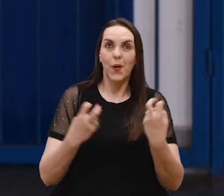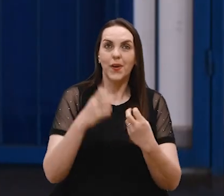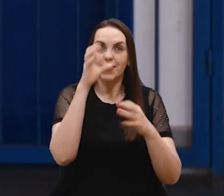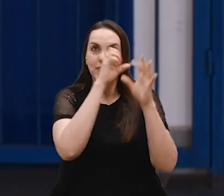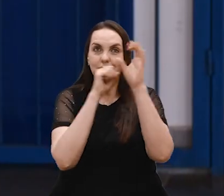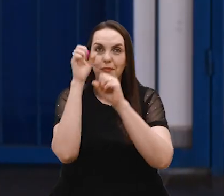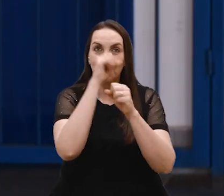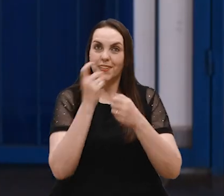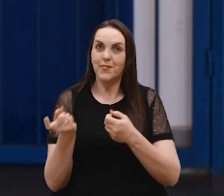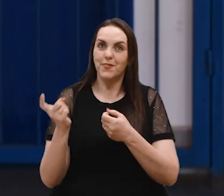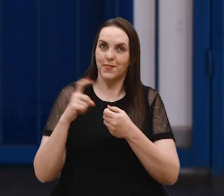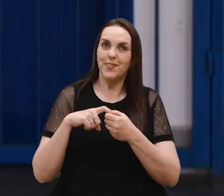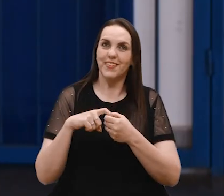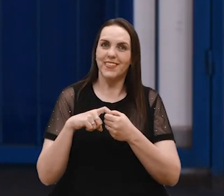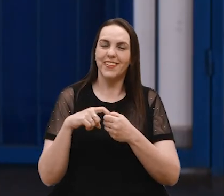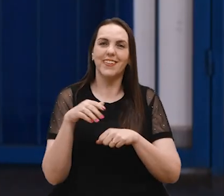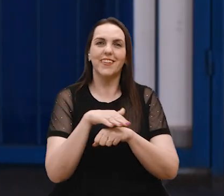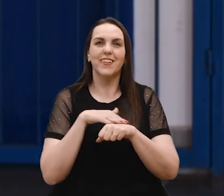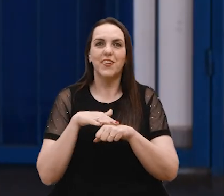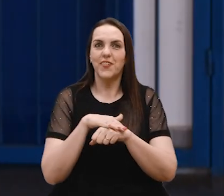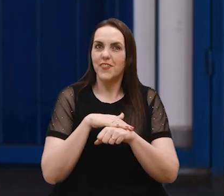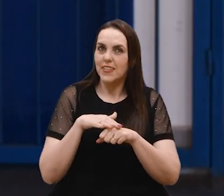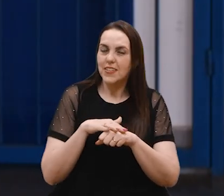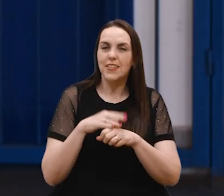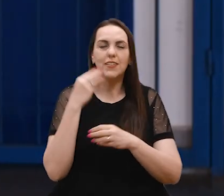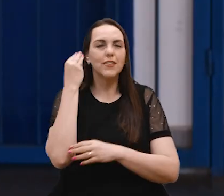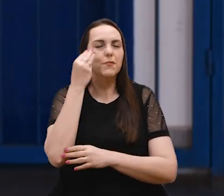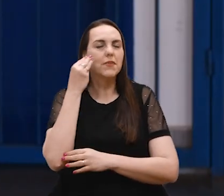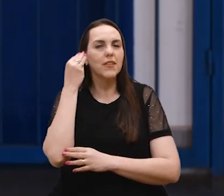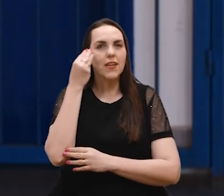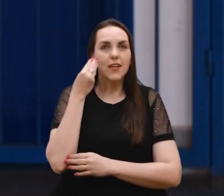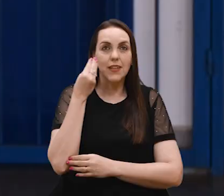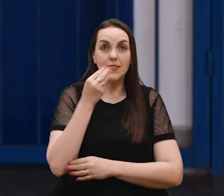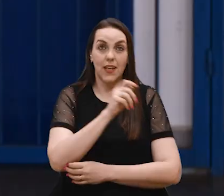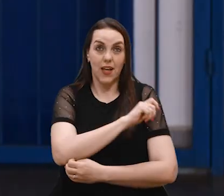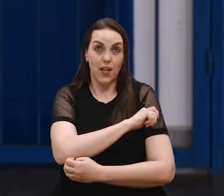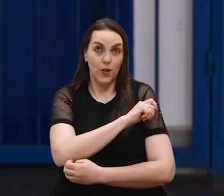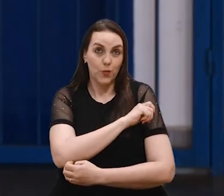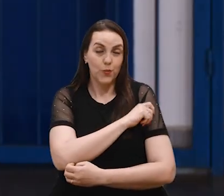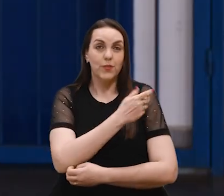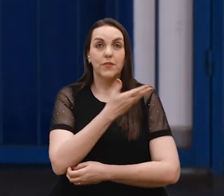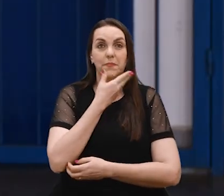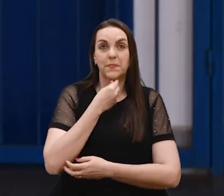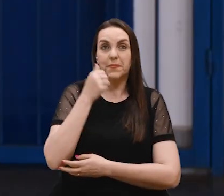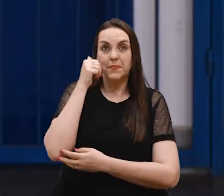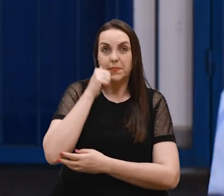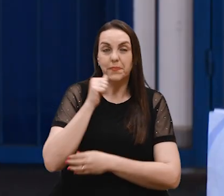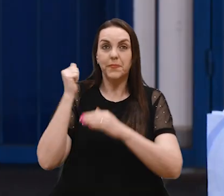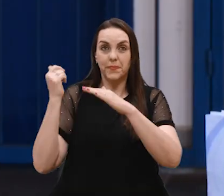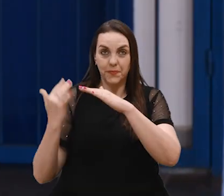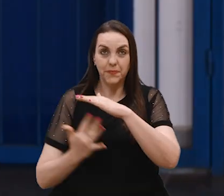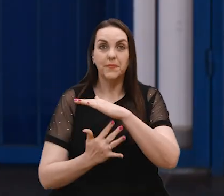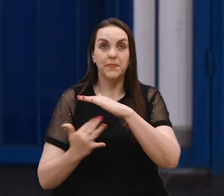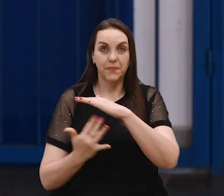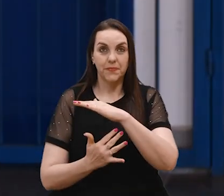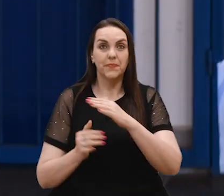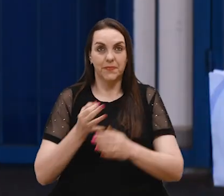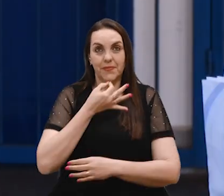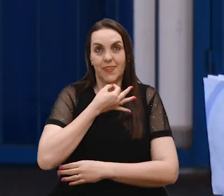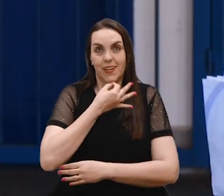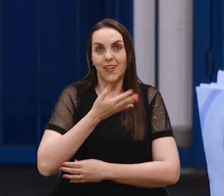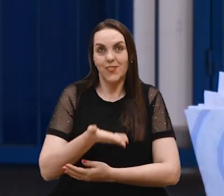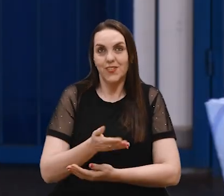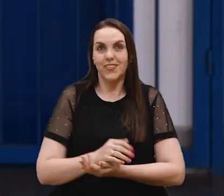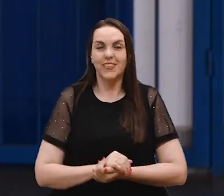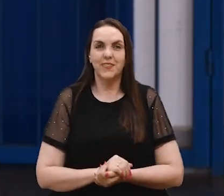Roda de Saberes de volta, conversando sobre as experiências de alunas e alunos imigrantes em nossa